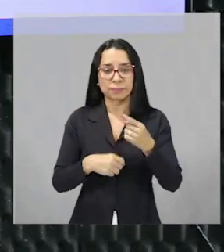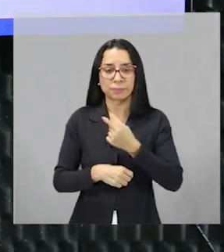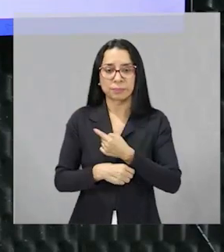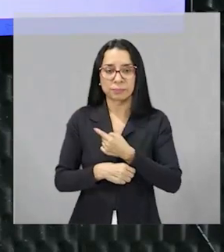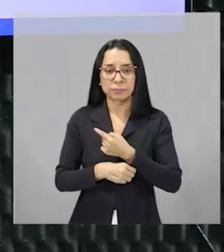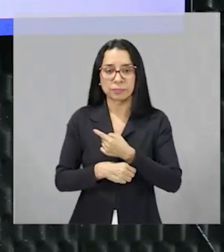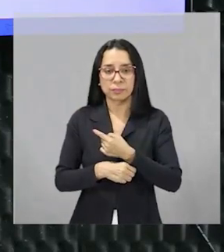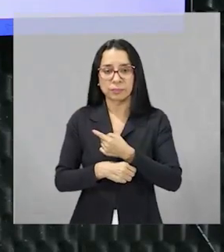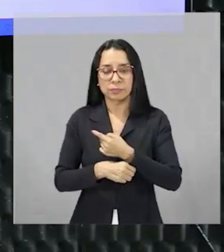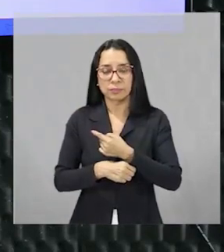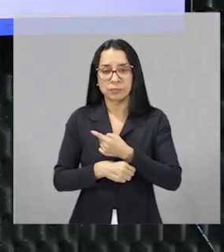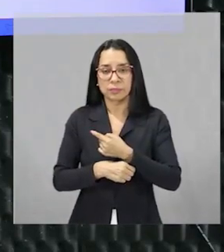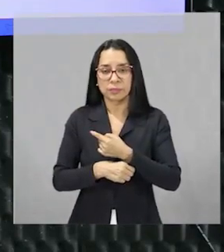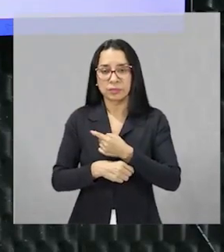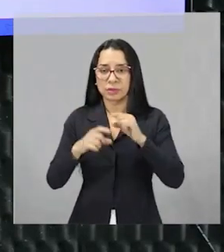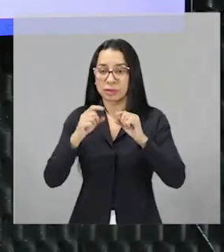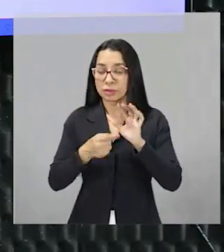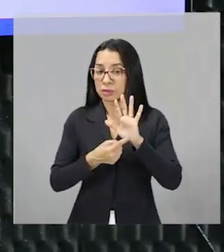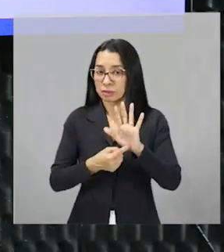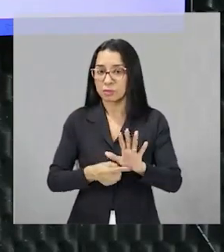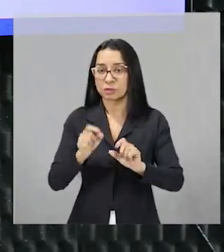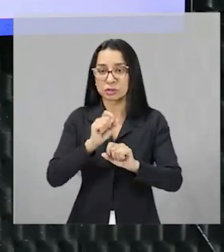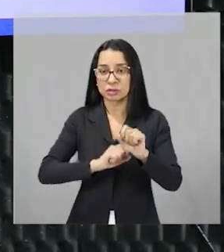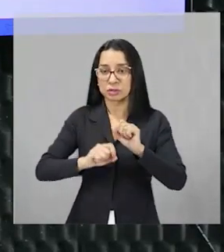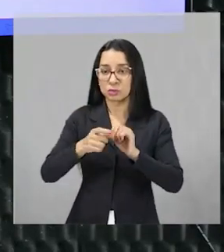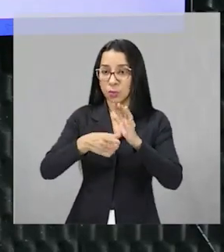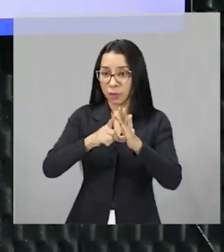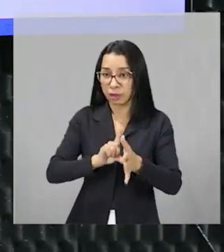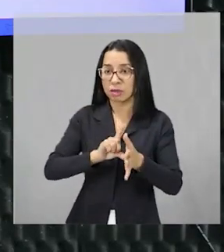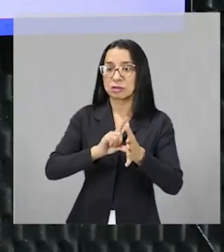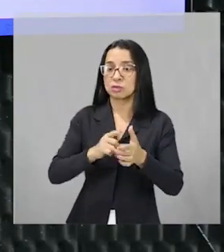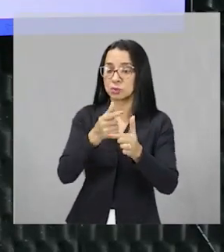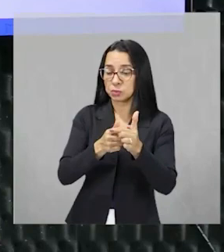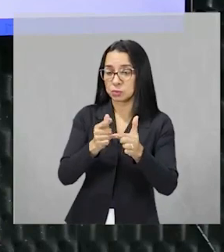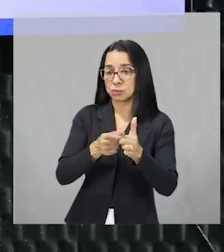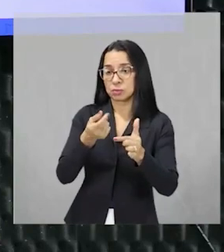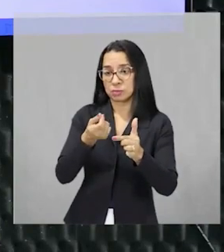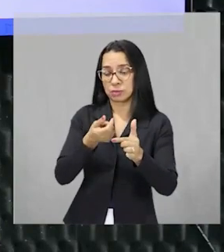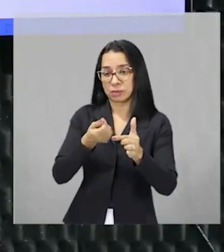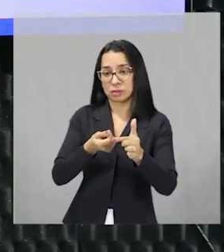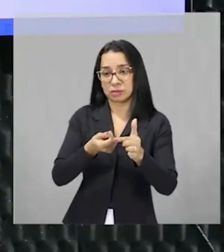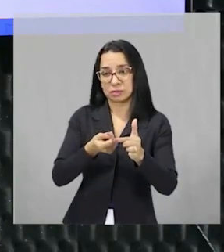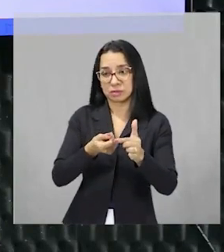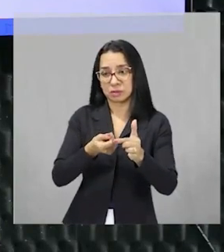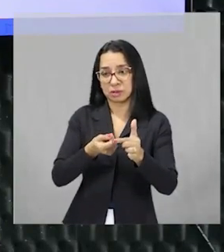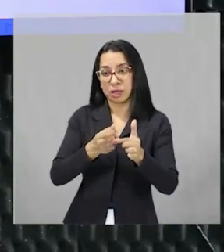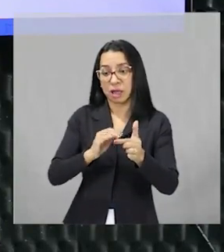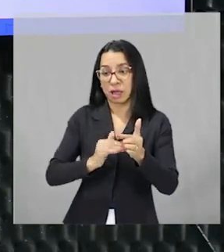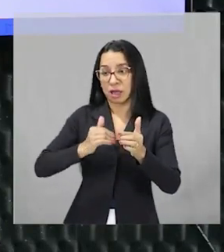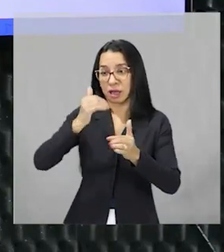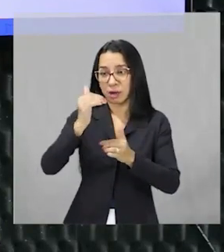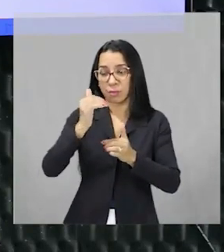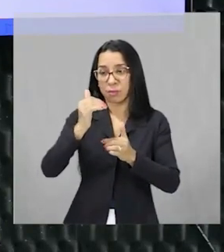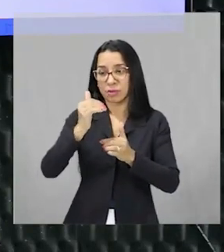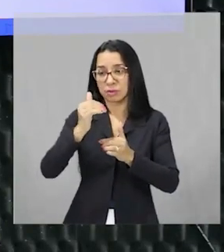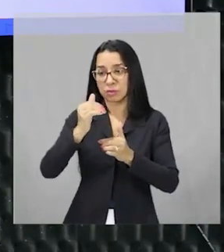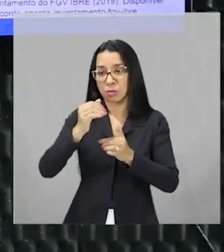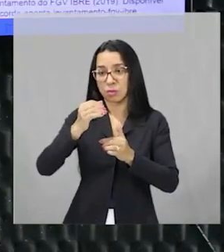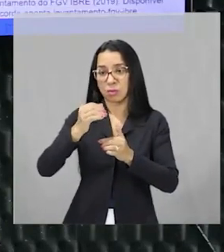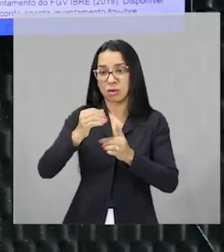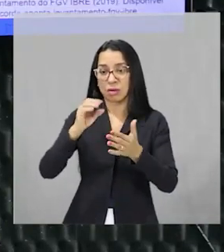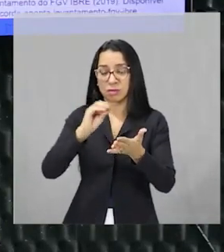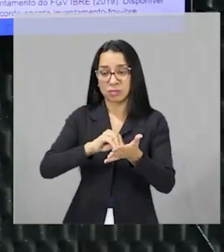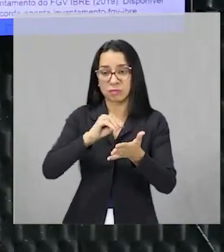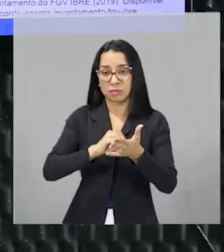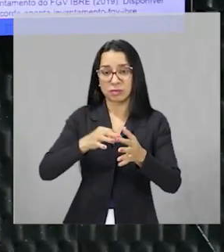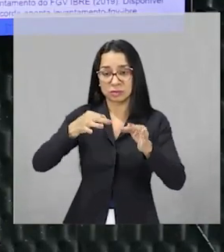na parte do pré-crise, ele está dizendo que a rentabilidade dos mais pobres no pré-crise aumentou a injustiça social.